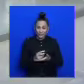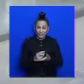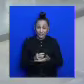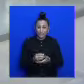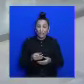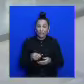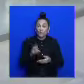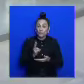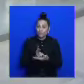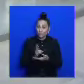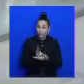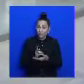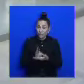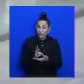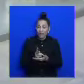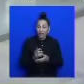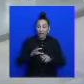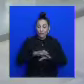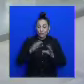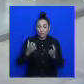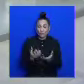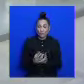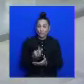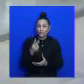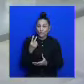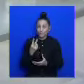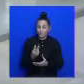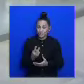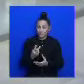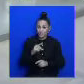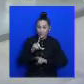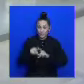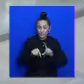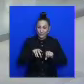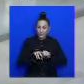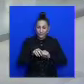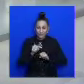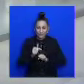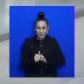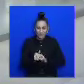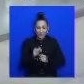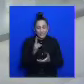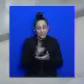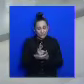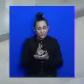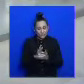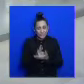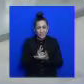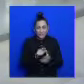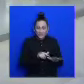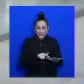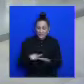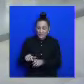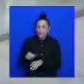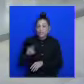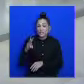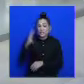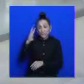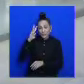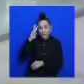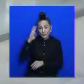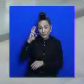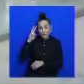E vamos imediatamente para o nosso segundo globo com o sorteio do Super 7. São sempre três sorteios semanais, às segundas, quartas